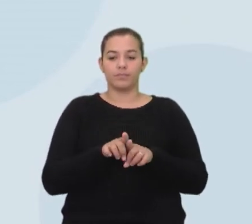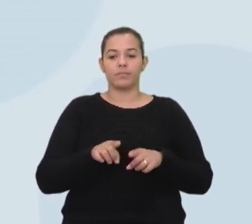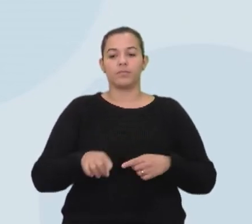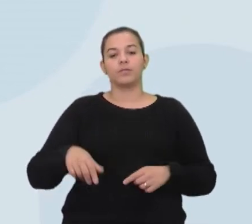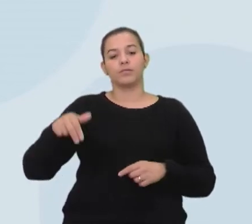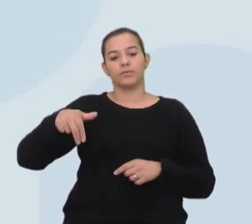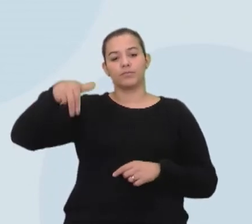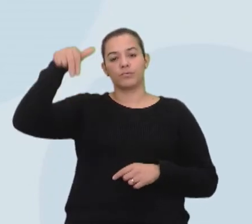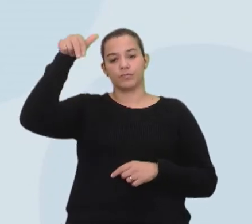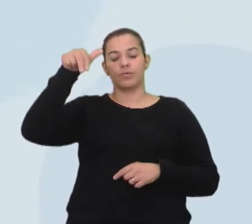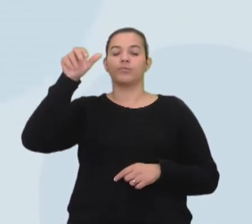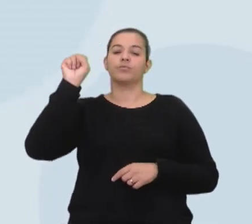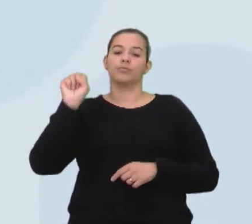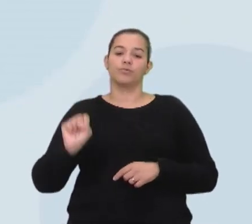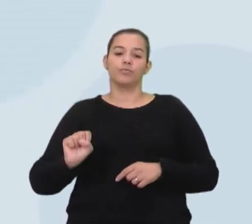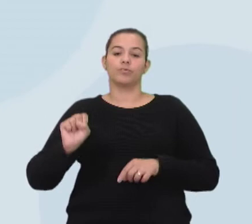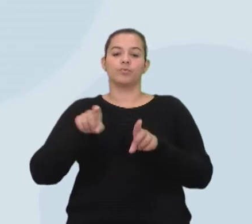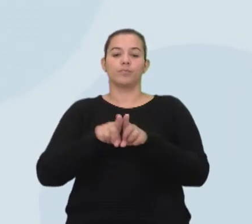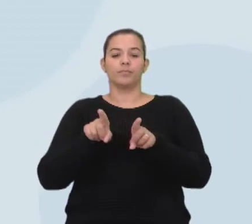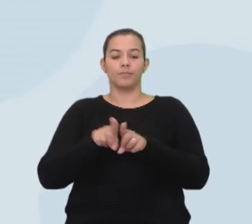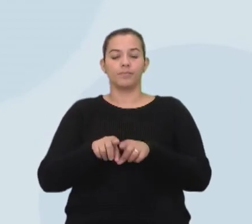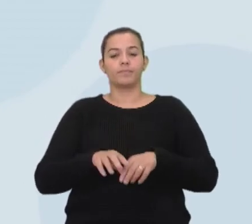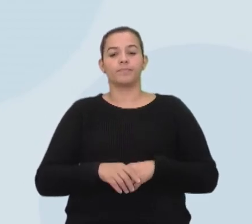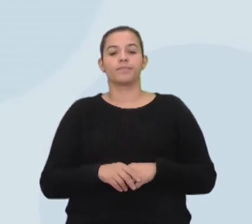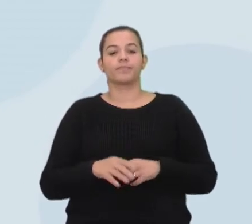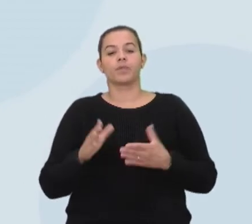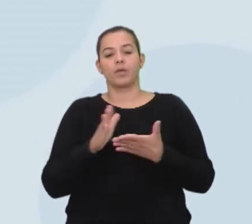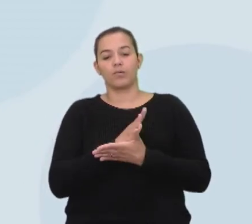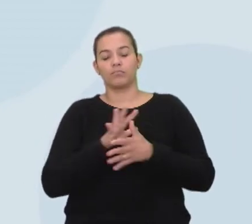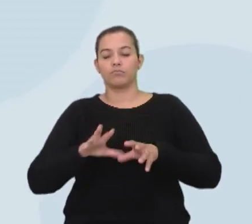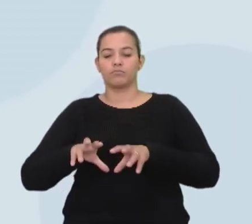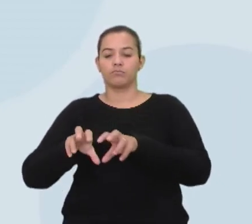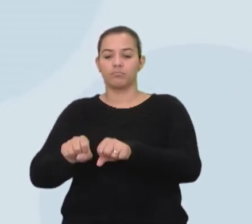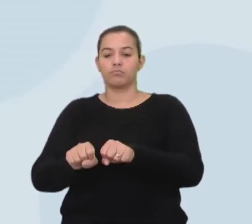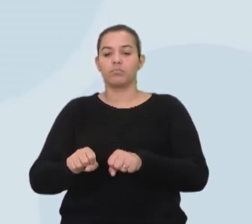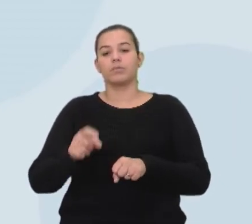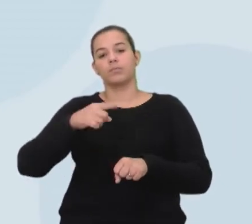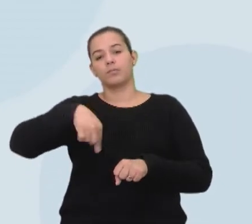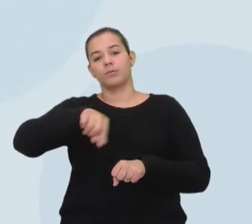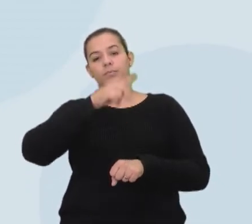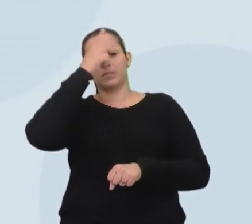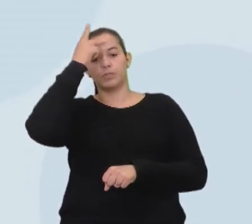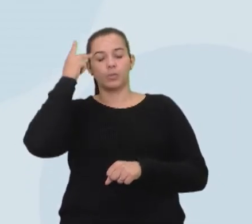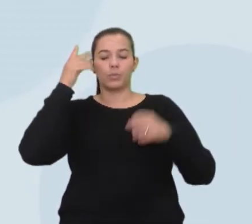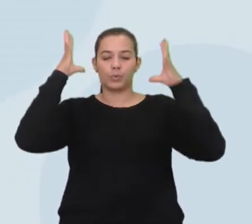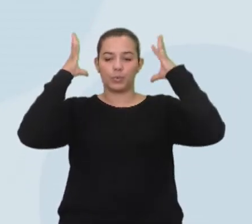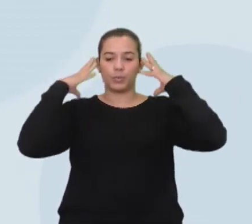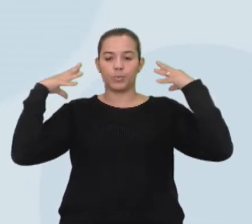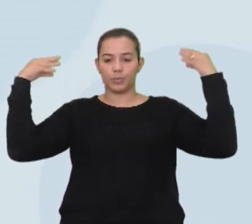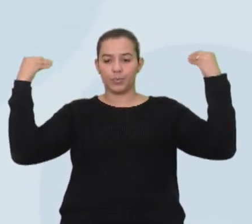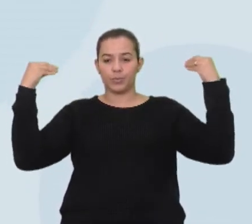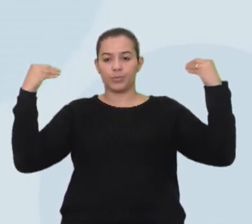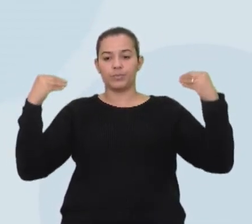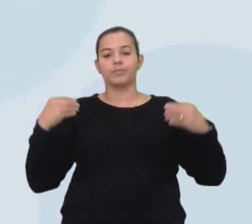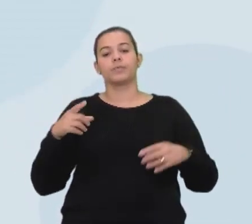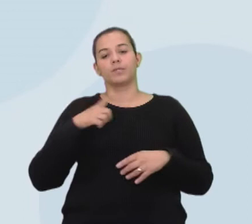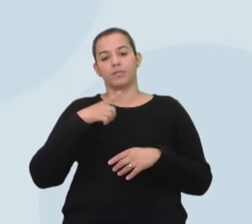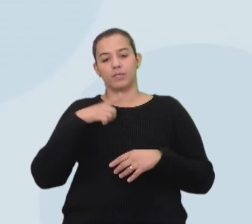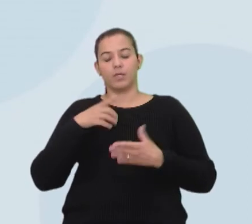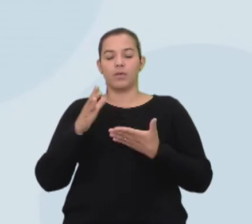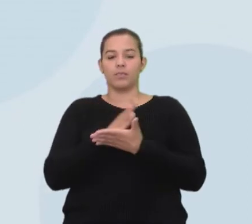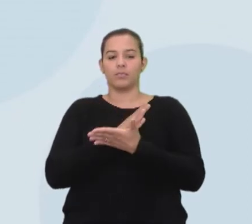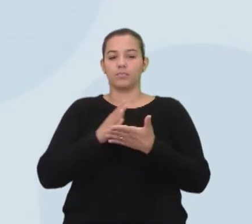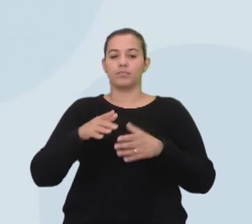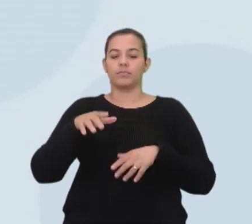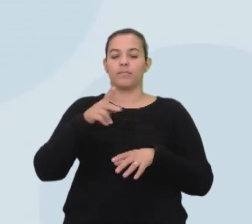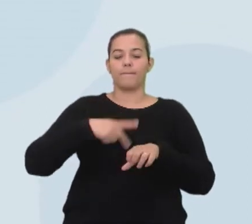ali da América do Sul, que foram colonizados ali por holandeses, né? Tanto que hoje em dia tem um país, o Suriname,